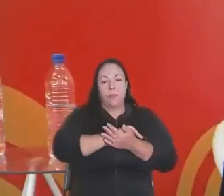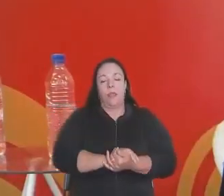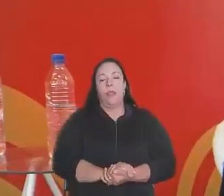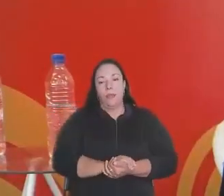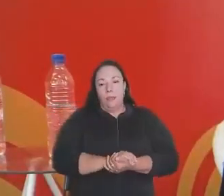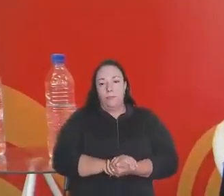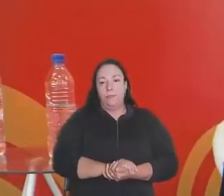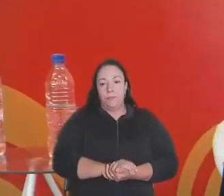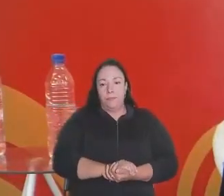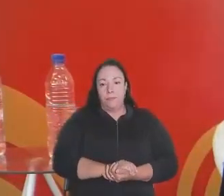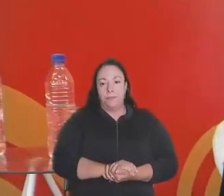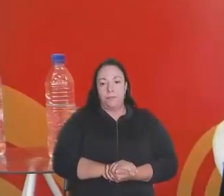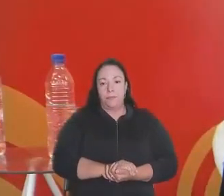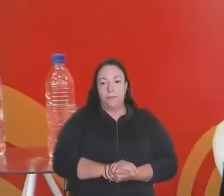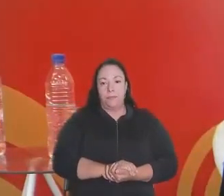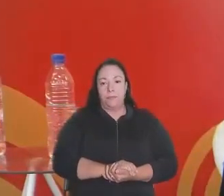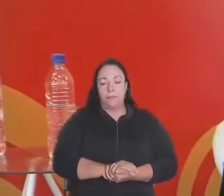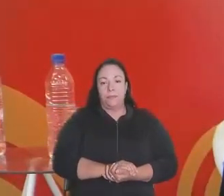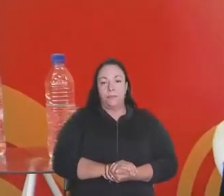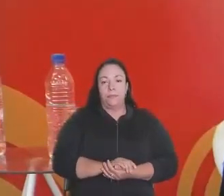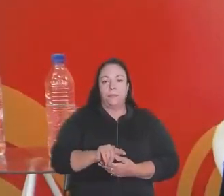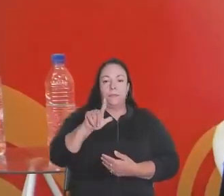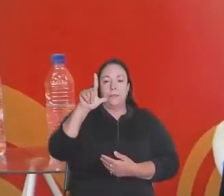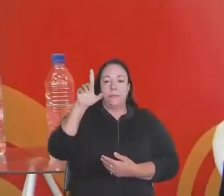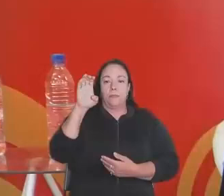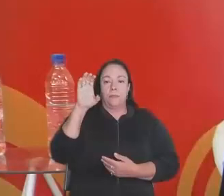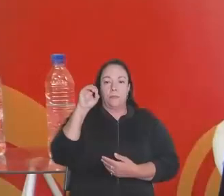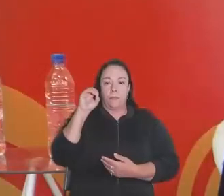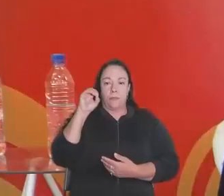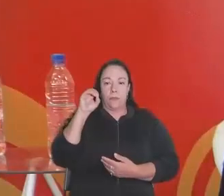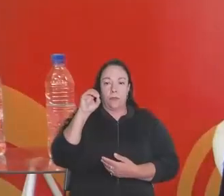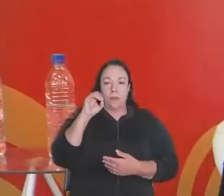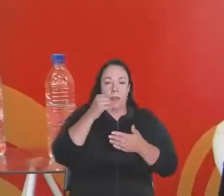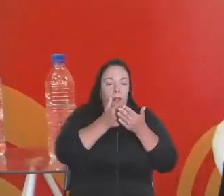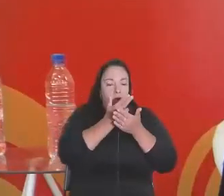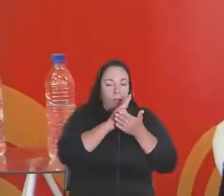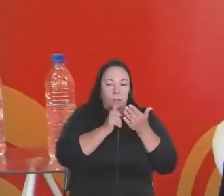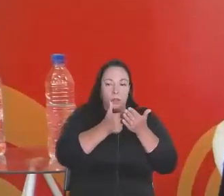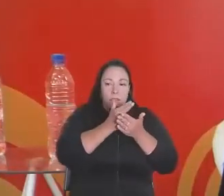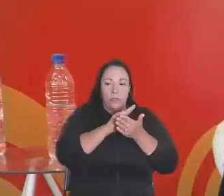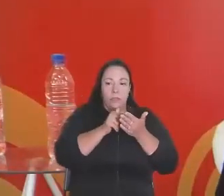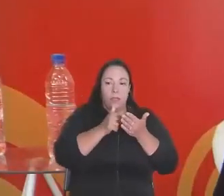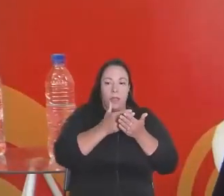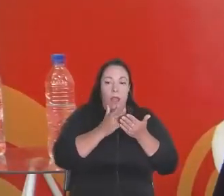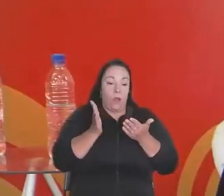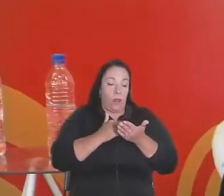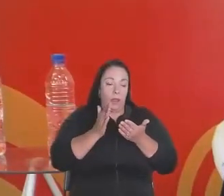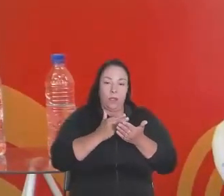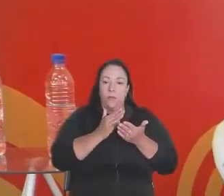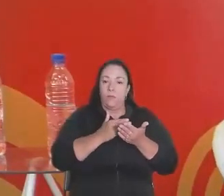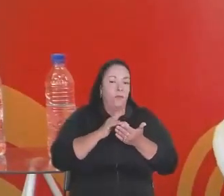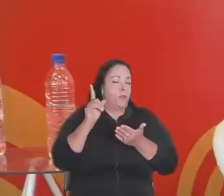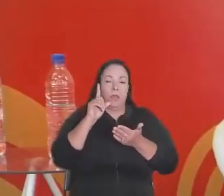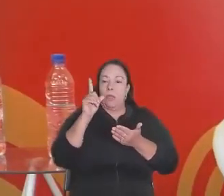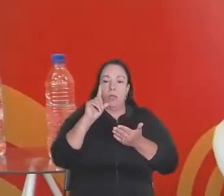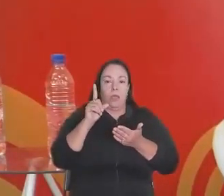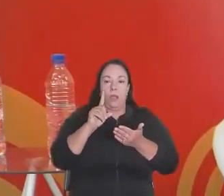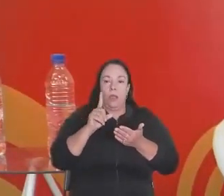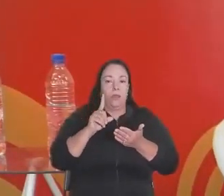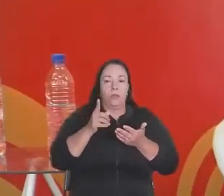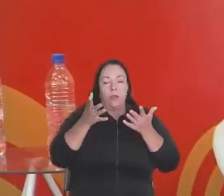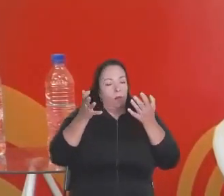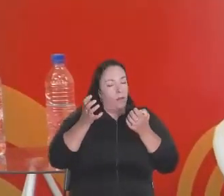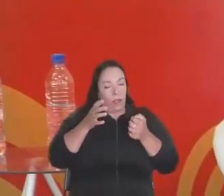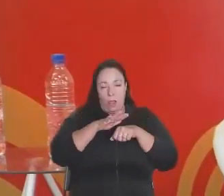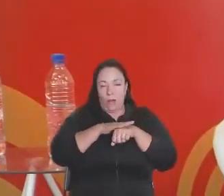trouxe aí a possibilidade do Léo ilustrar o livro, eu peguei e falei assim, não, eu não quero conversar com o